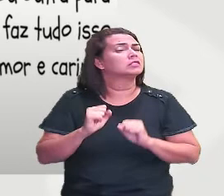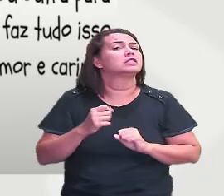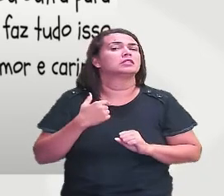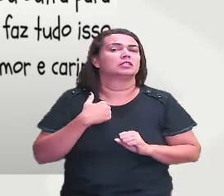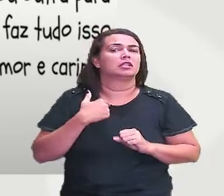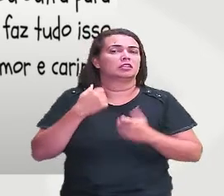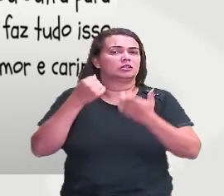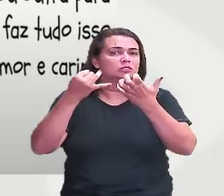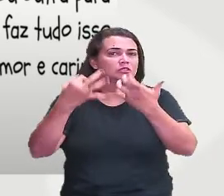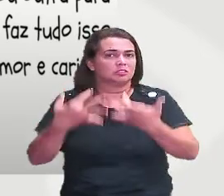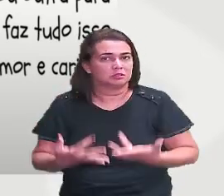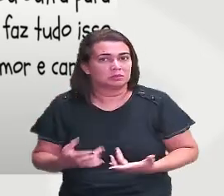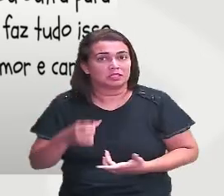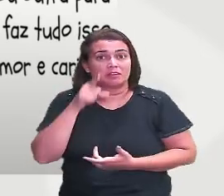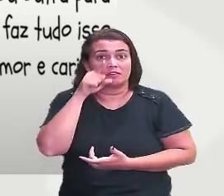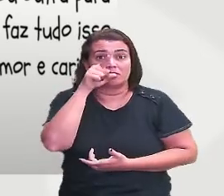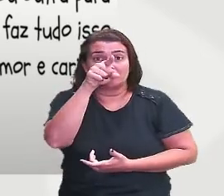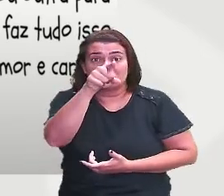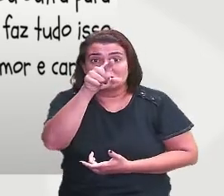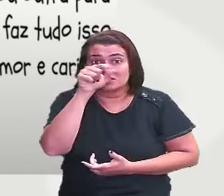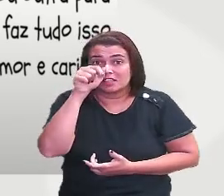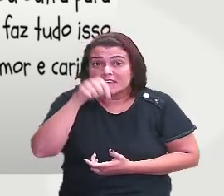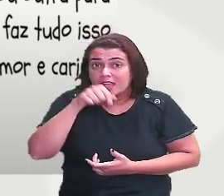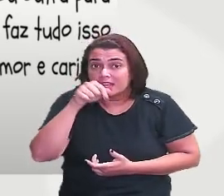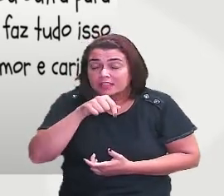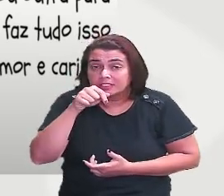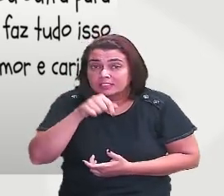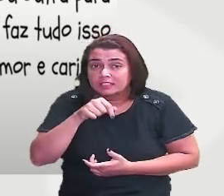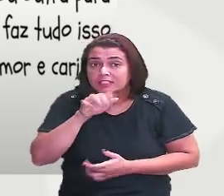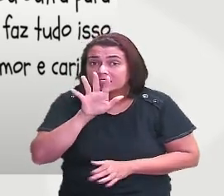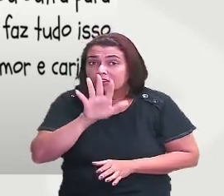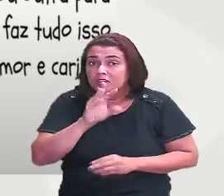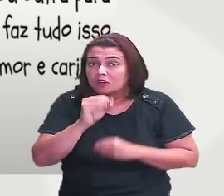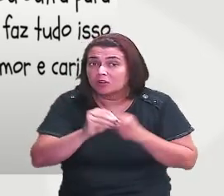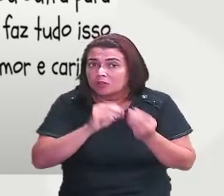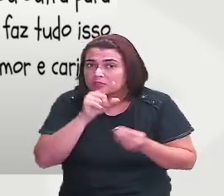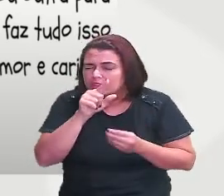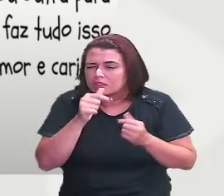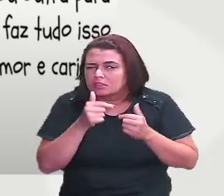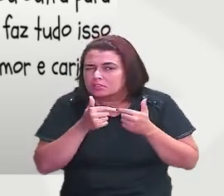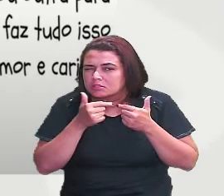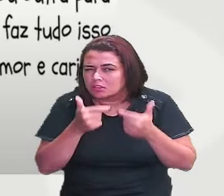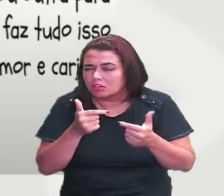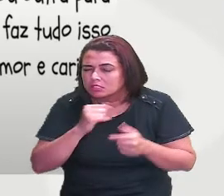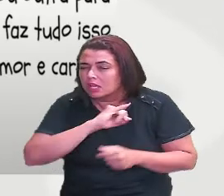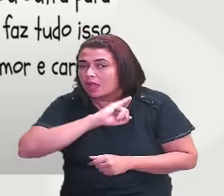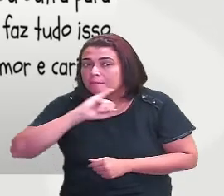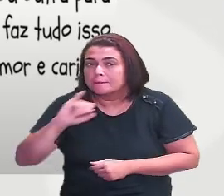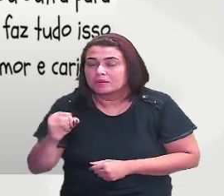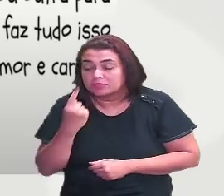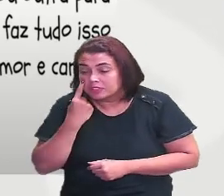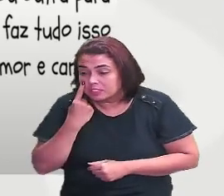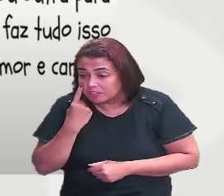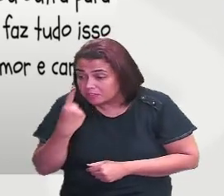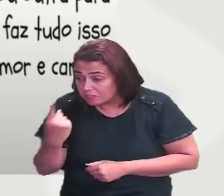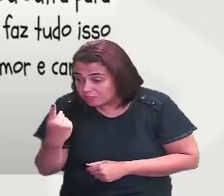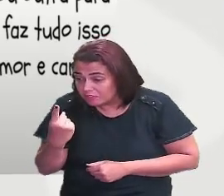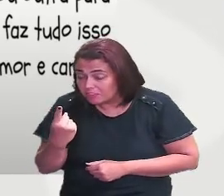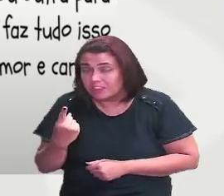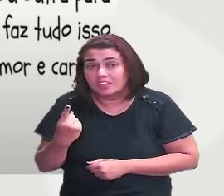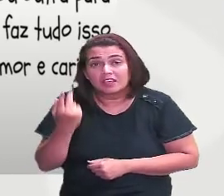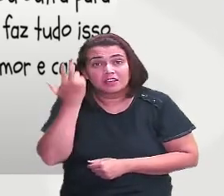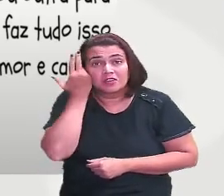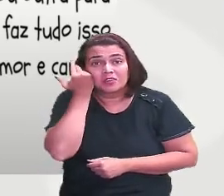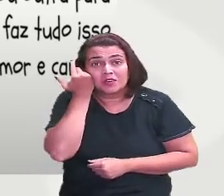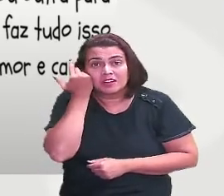digo só para você aqui. Se tiver essa sorte, aproveite para conhecer.